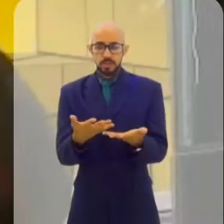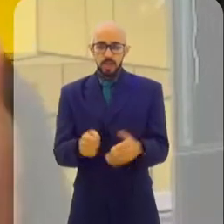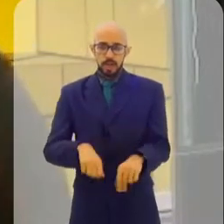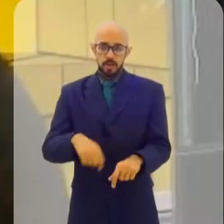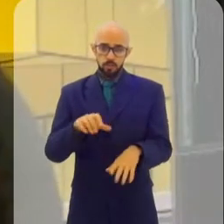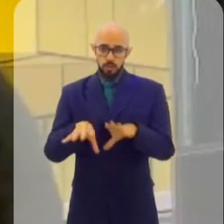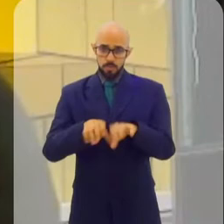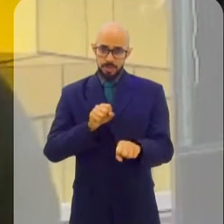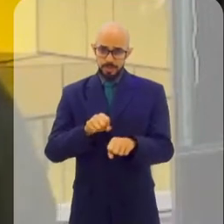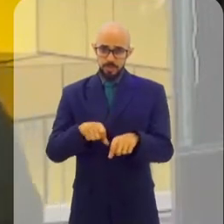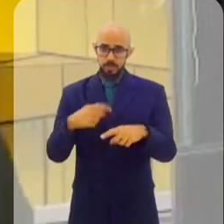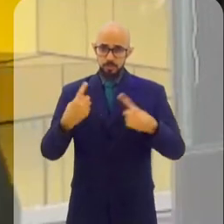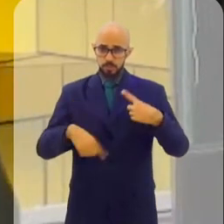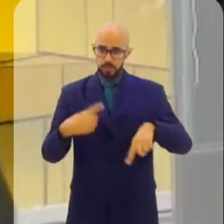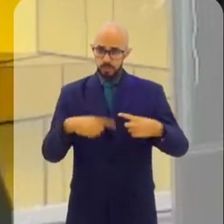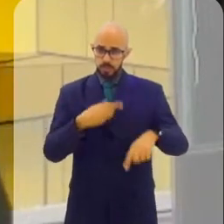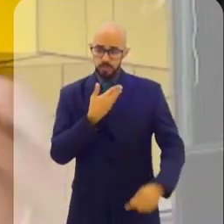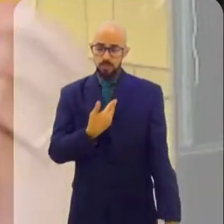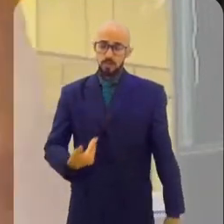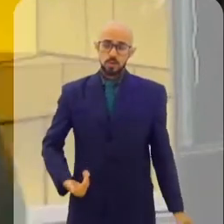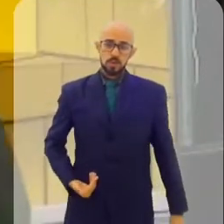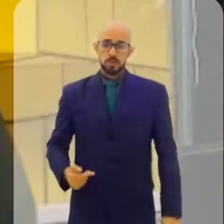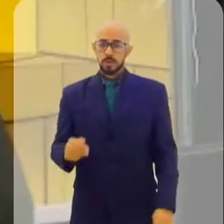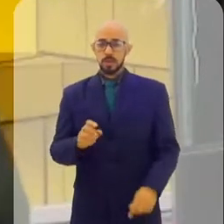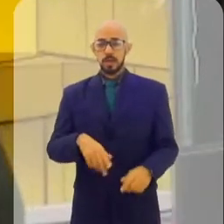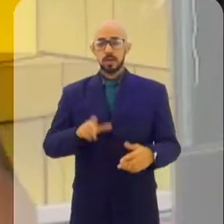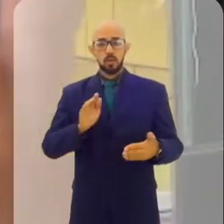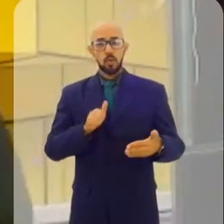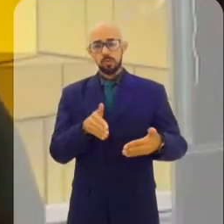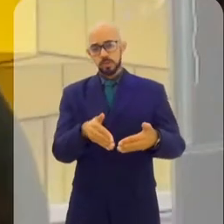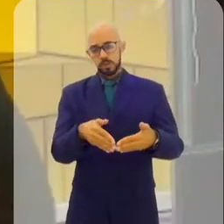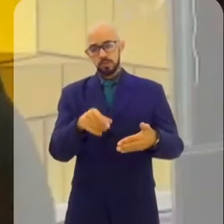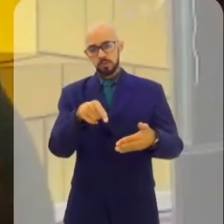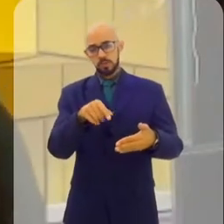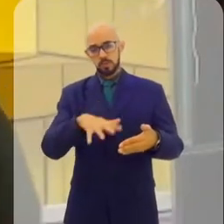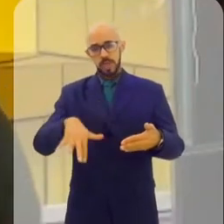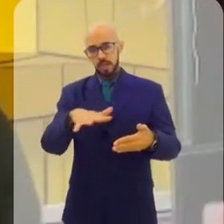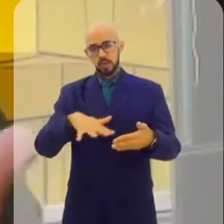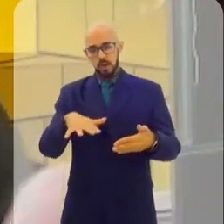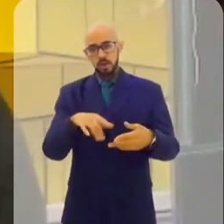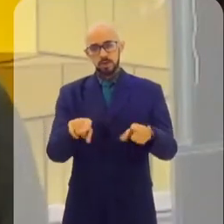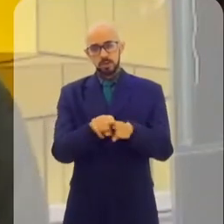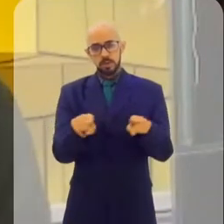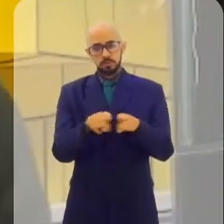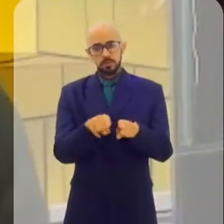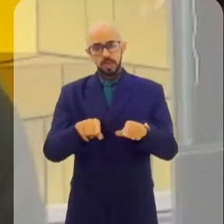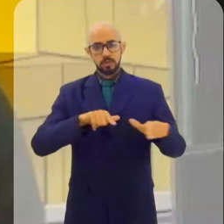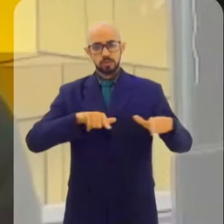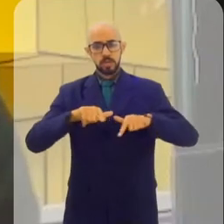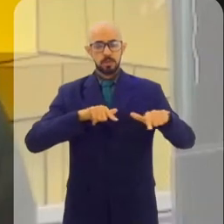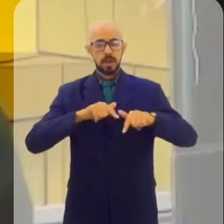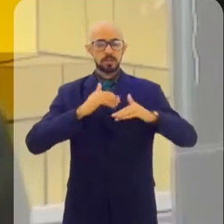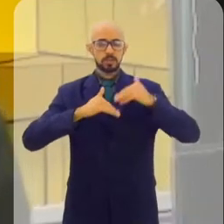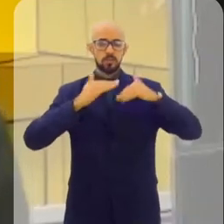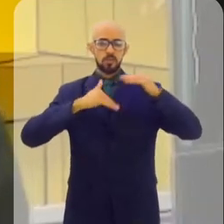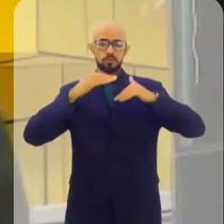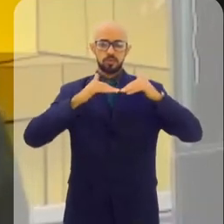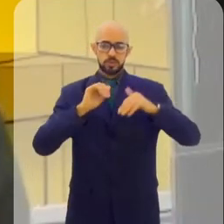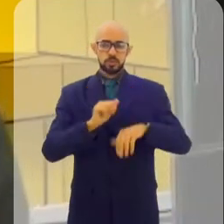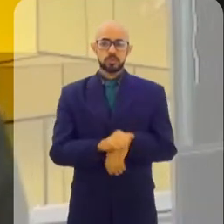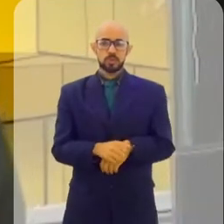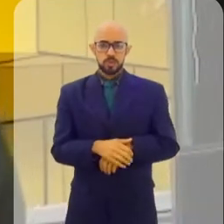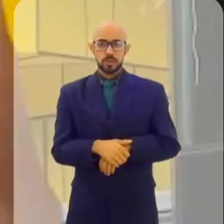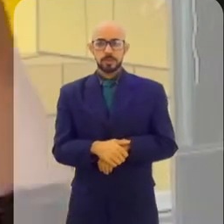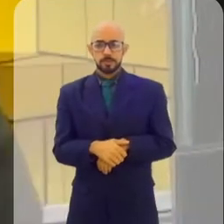estímulos tanto para formação quanto para política pública, com foco no território e com foco nas atividades que são desenvolvidas